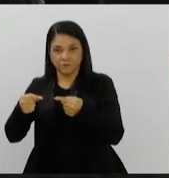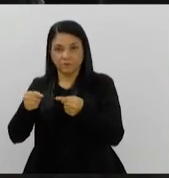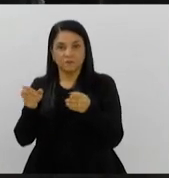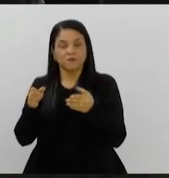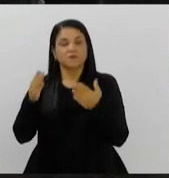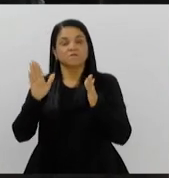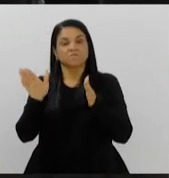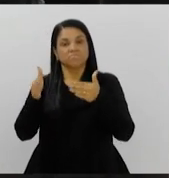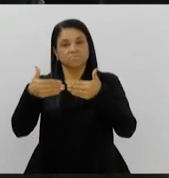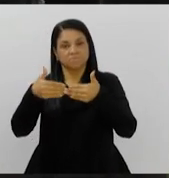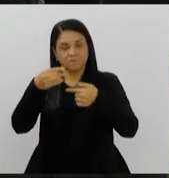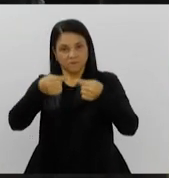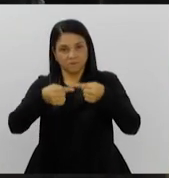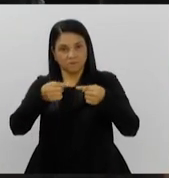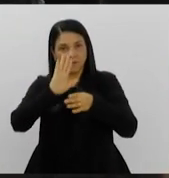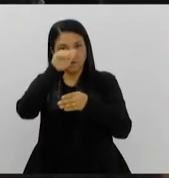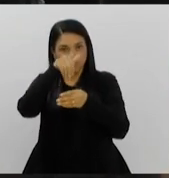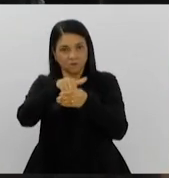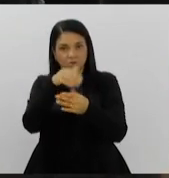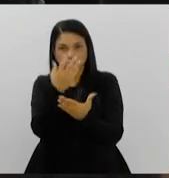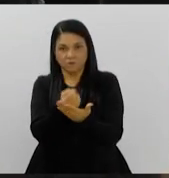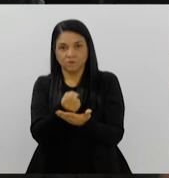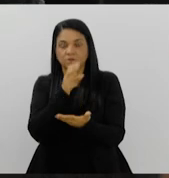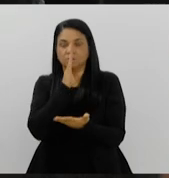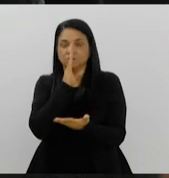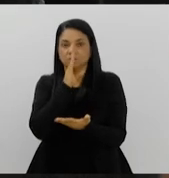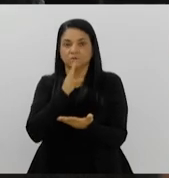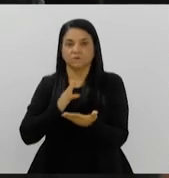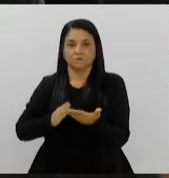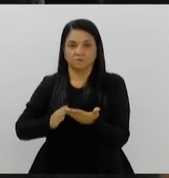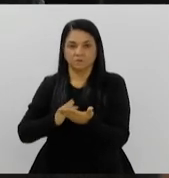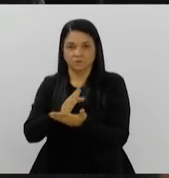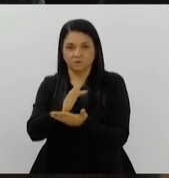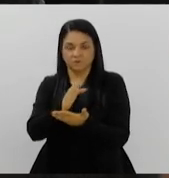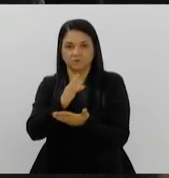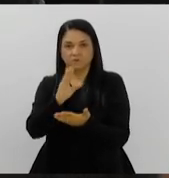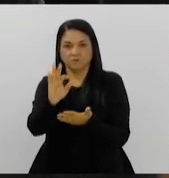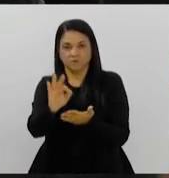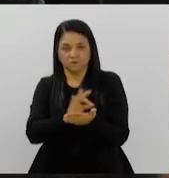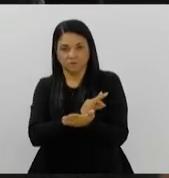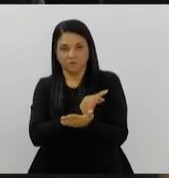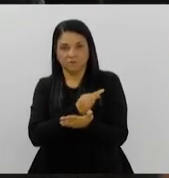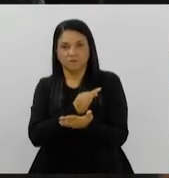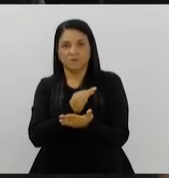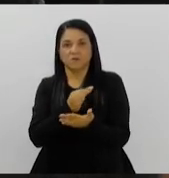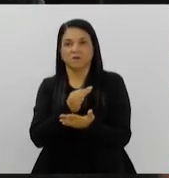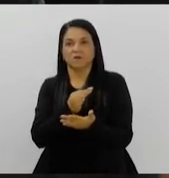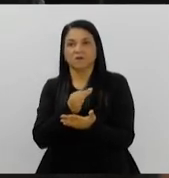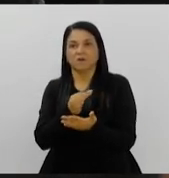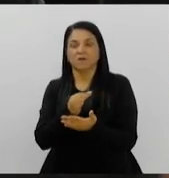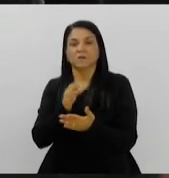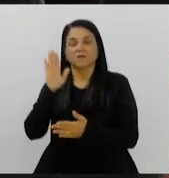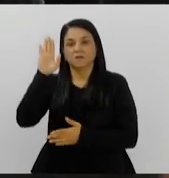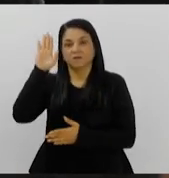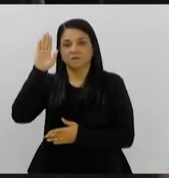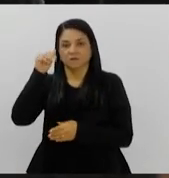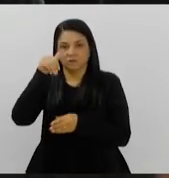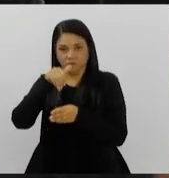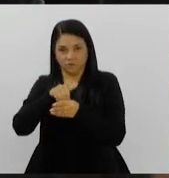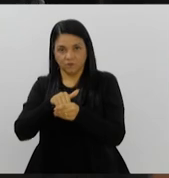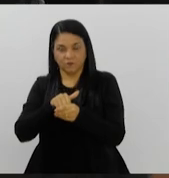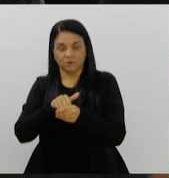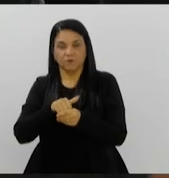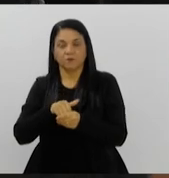discutir, encerrada a discussão em votação. Se os que aprovam permaneçam como estão, aprovado, vai autógrafo. Para a declaração de voto,